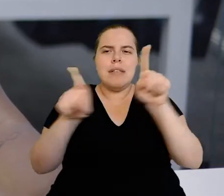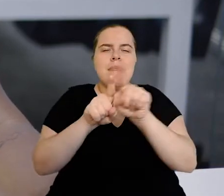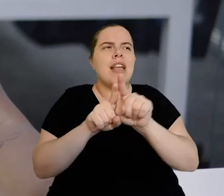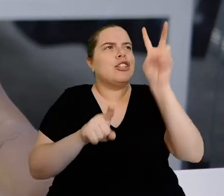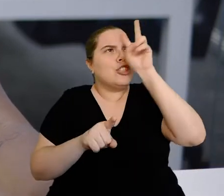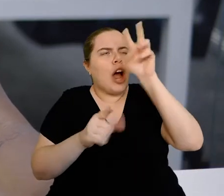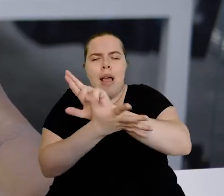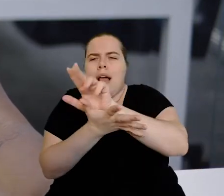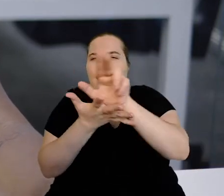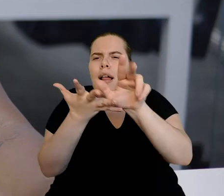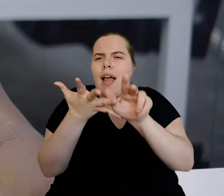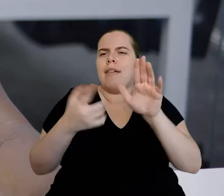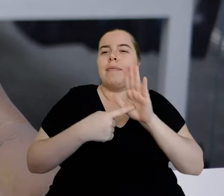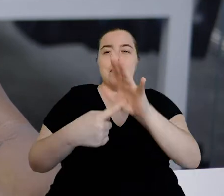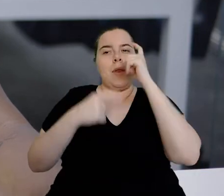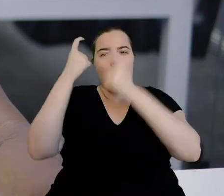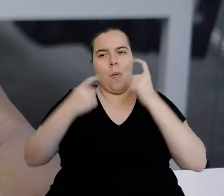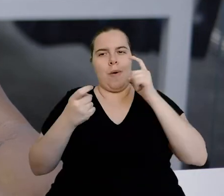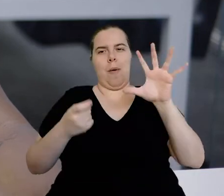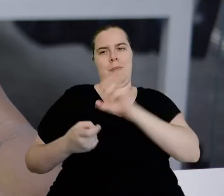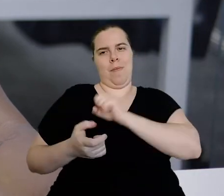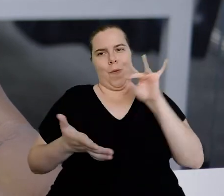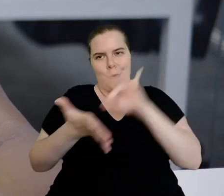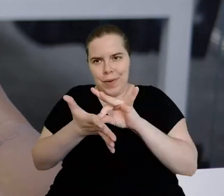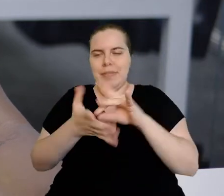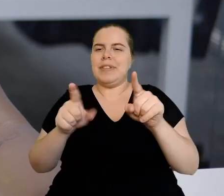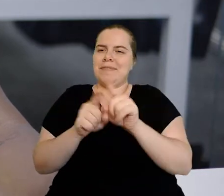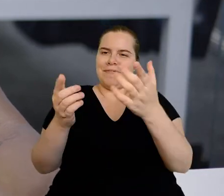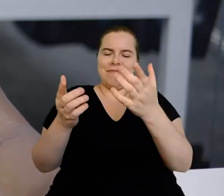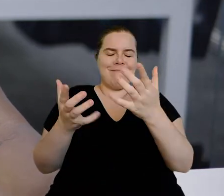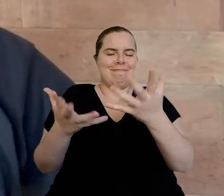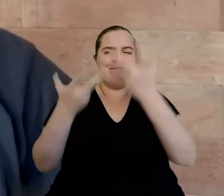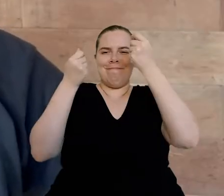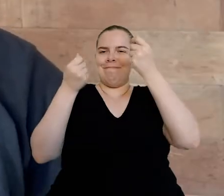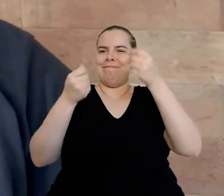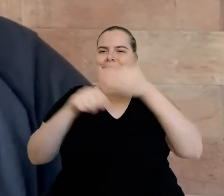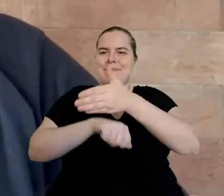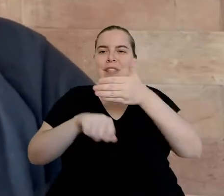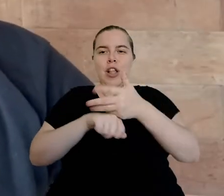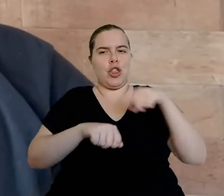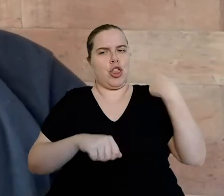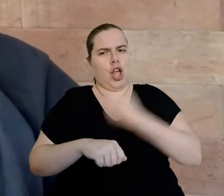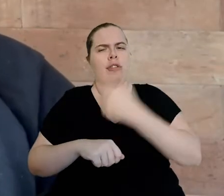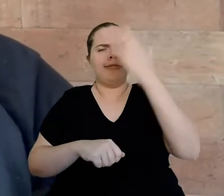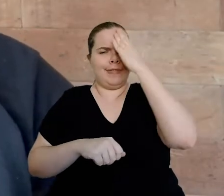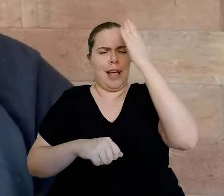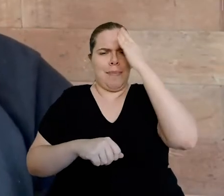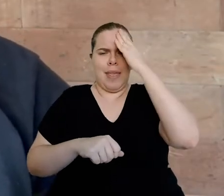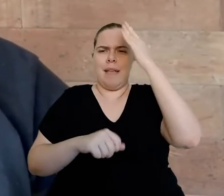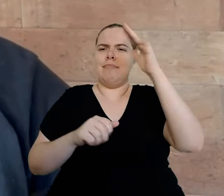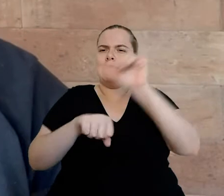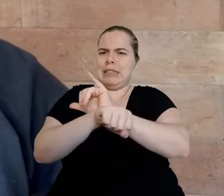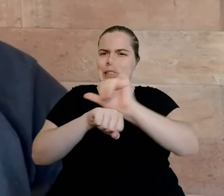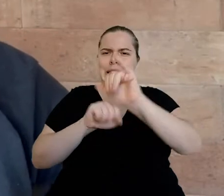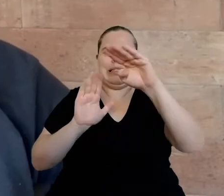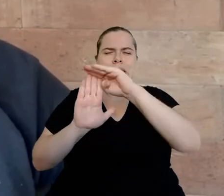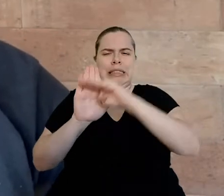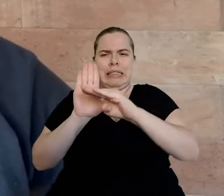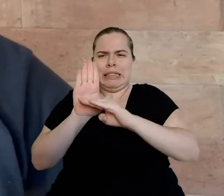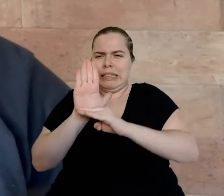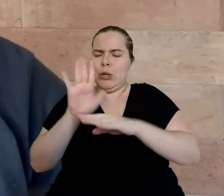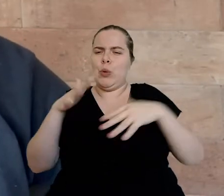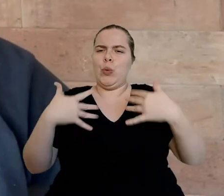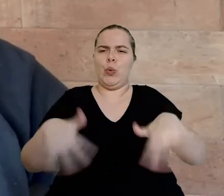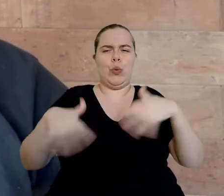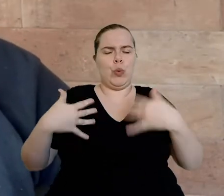essas pessoas e ainda colher as mais diversas histórias. Foi incrível. Sabemos que há muito o que fazer. Sabemos que temos uma